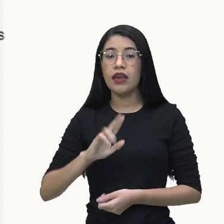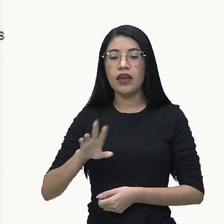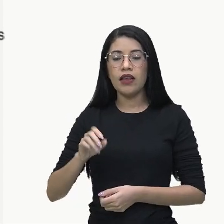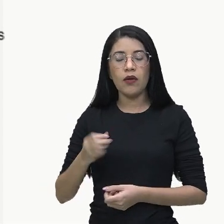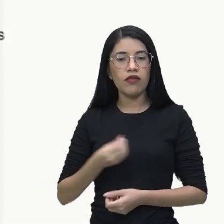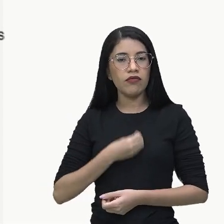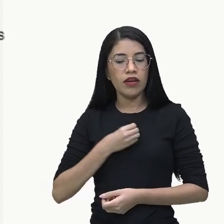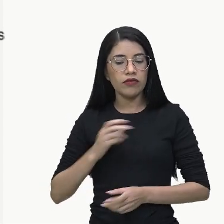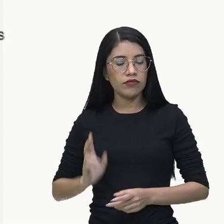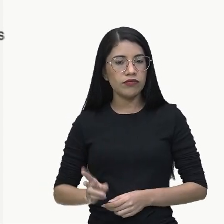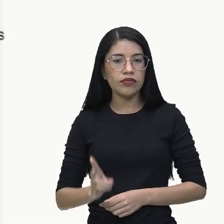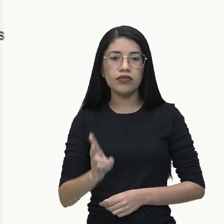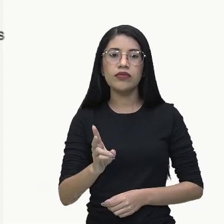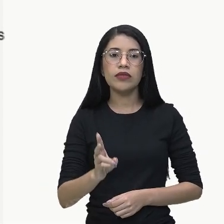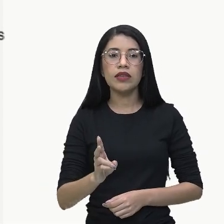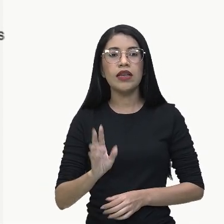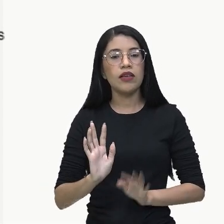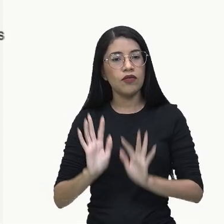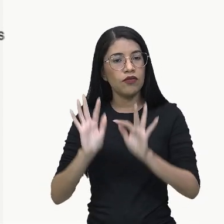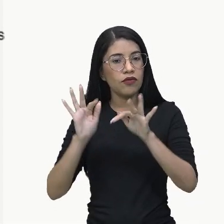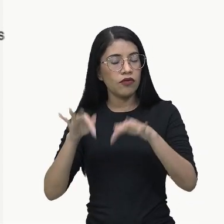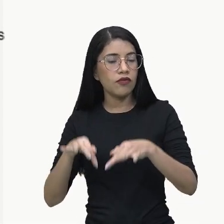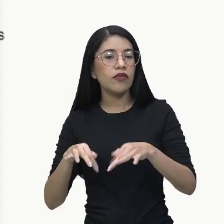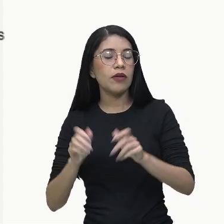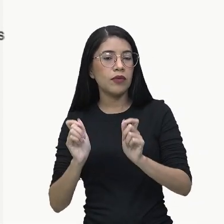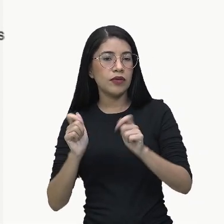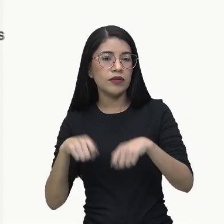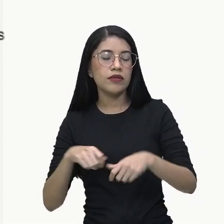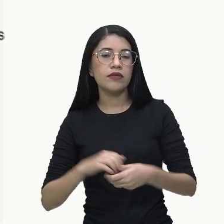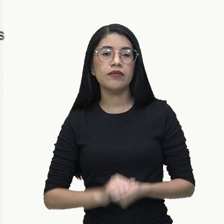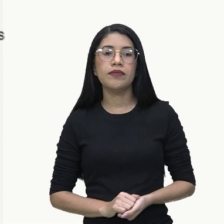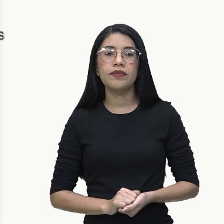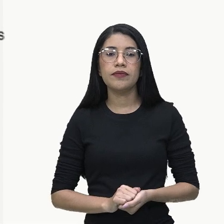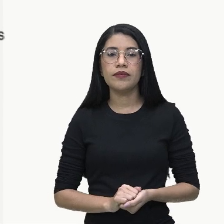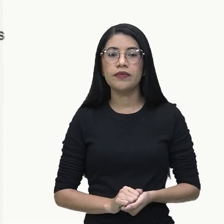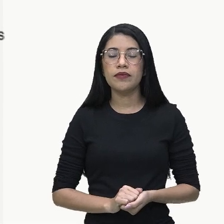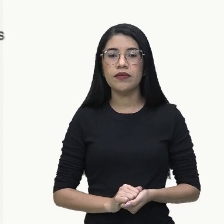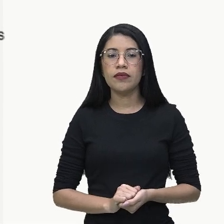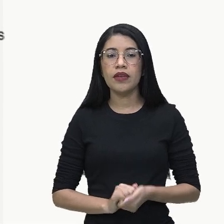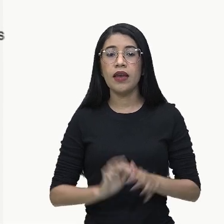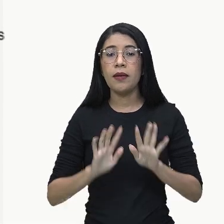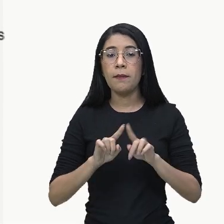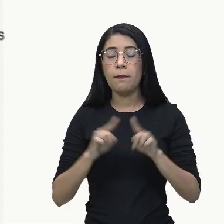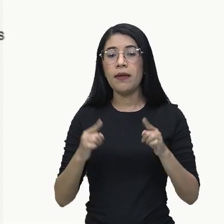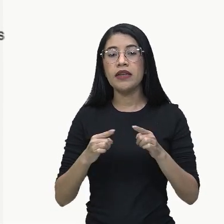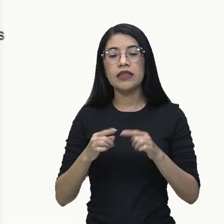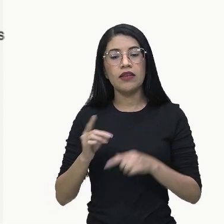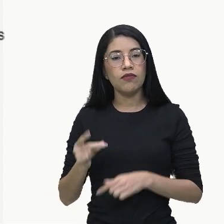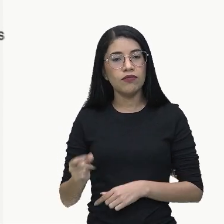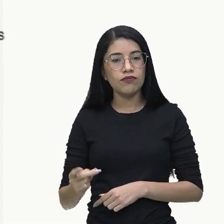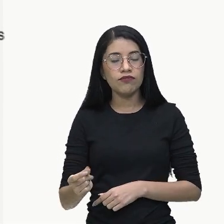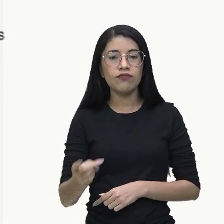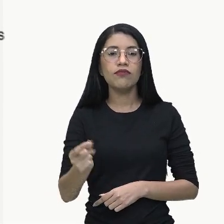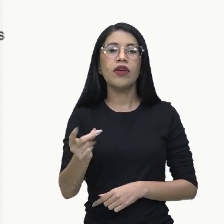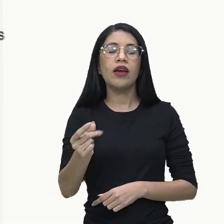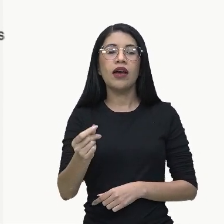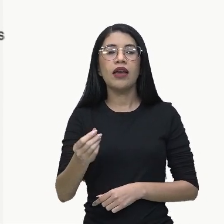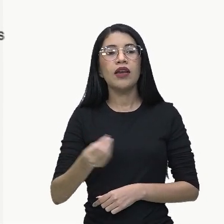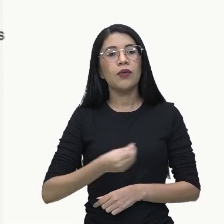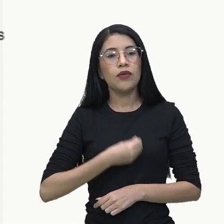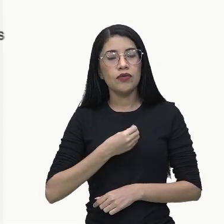então ele vai ter um fim mas que seja Olha só infinito enquanto